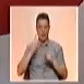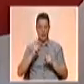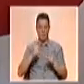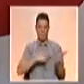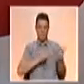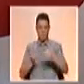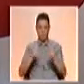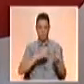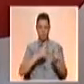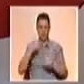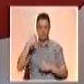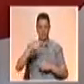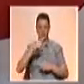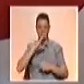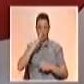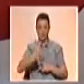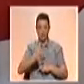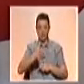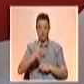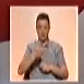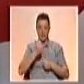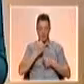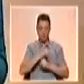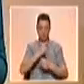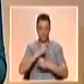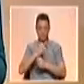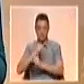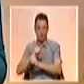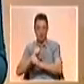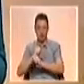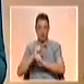mangueira serve de vassoura. Isso. Serve para quase...